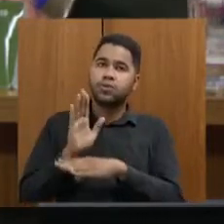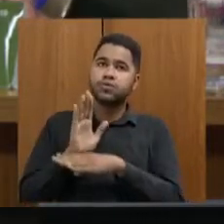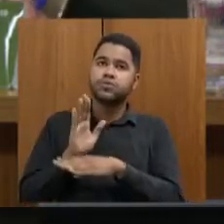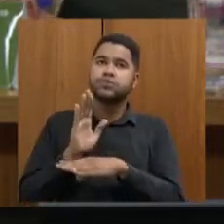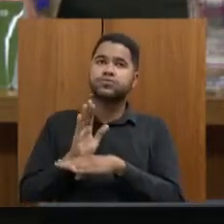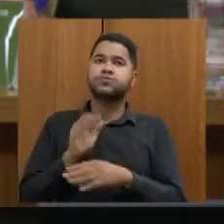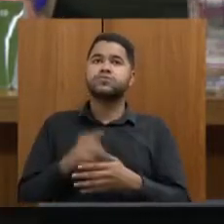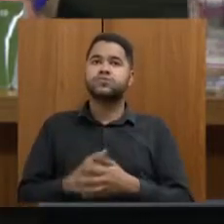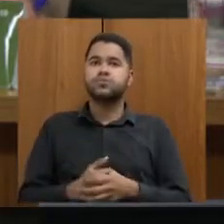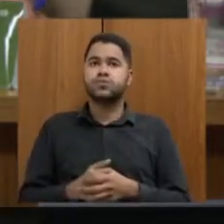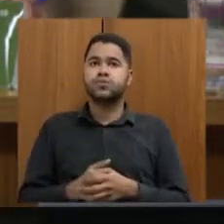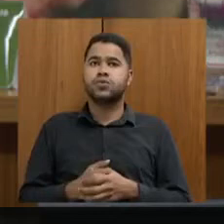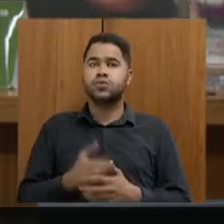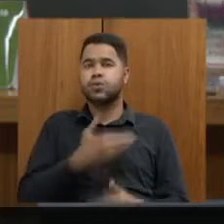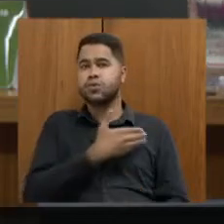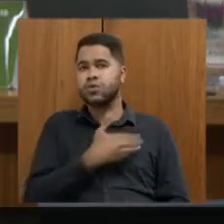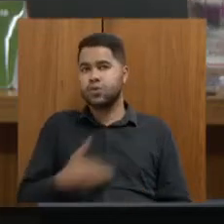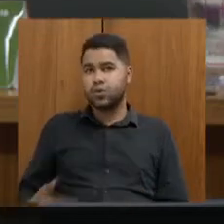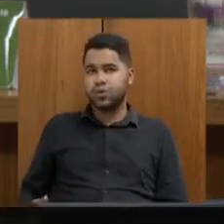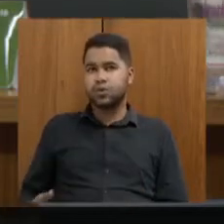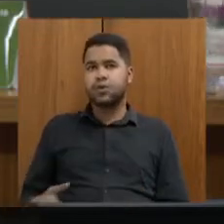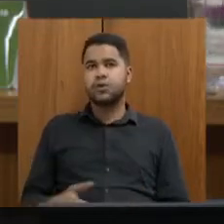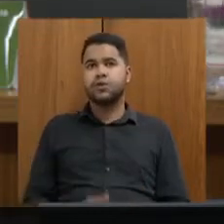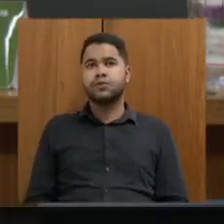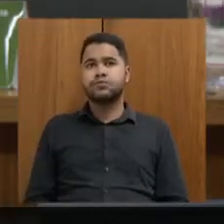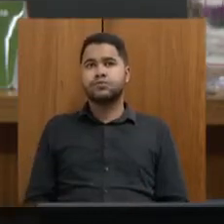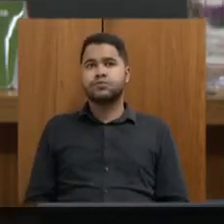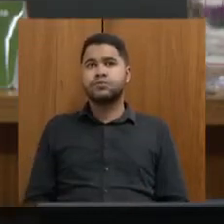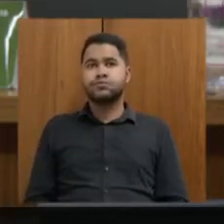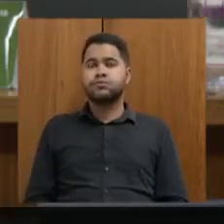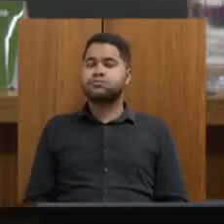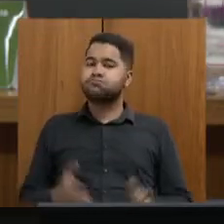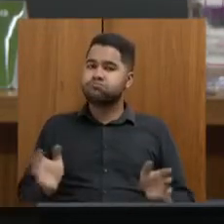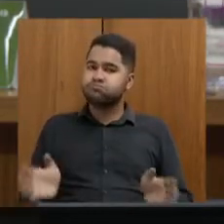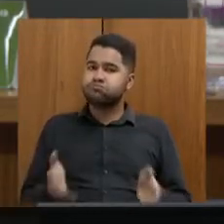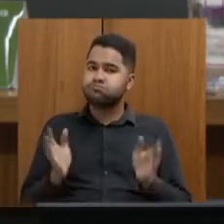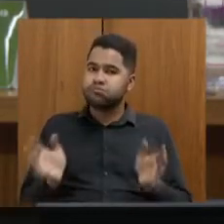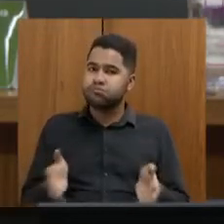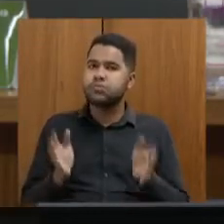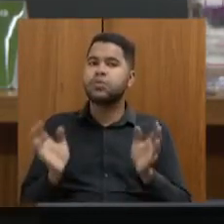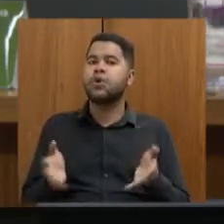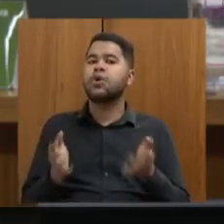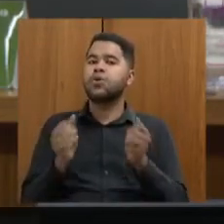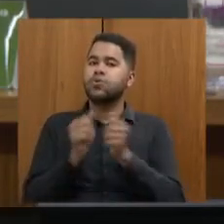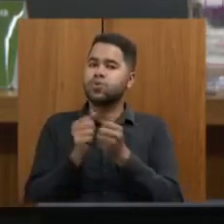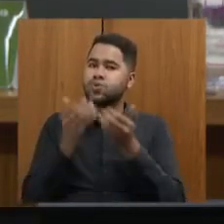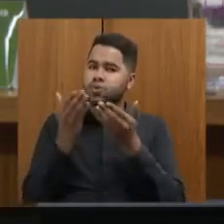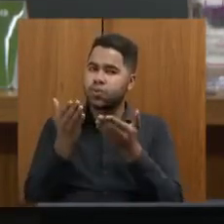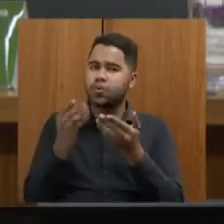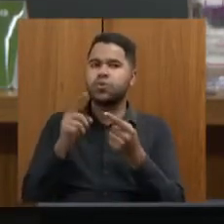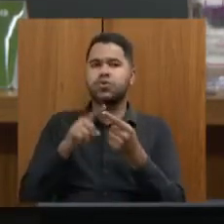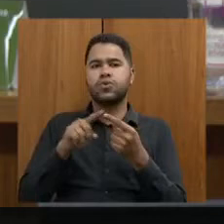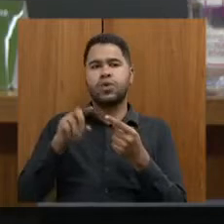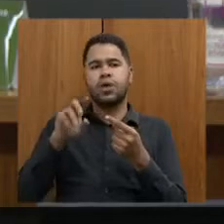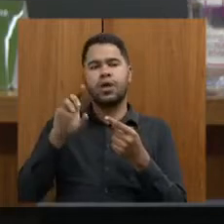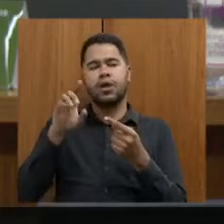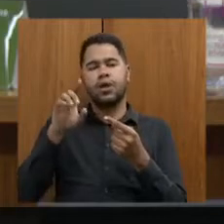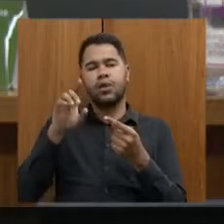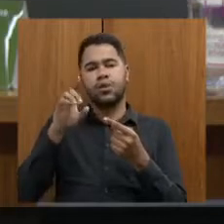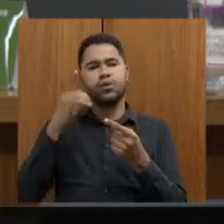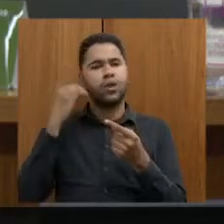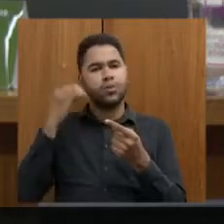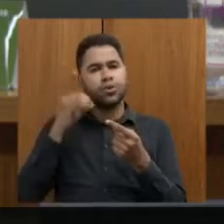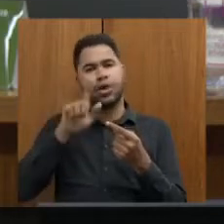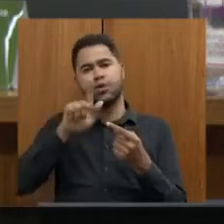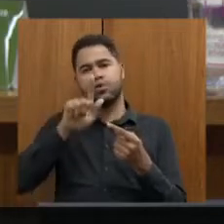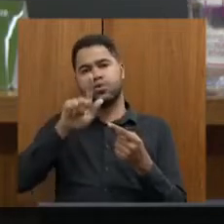com o estado e Tocar em frente em conjunto com um senhor com deputado Gil com todos os